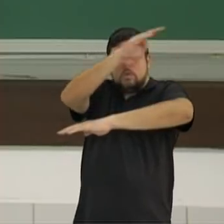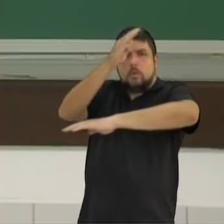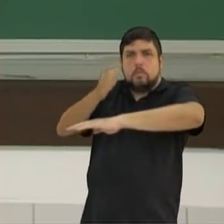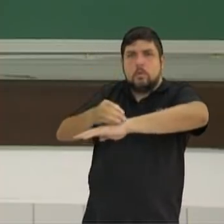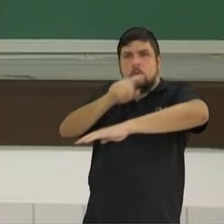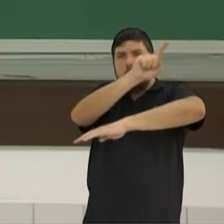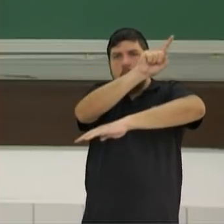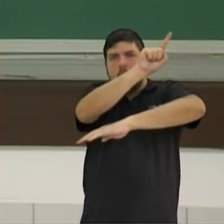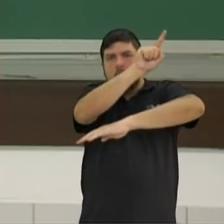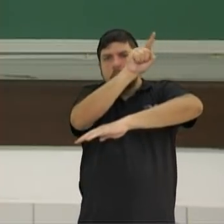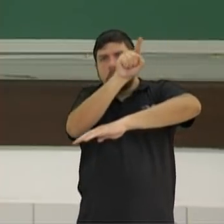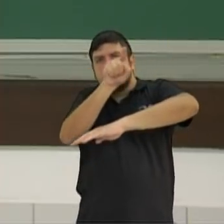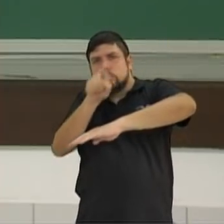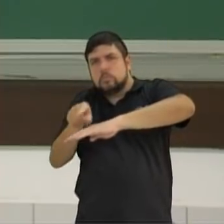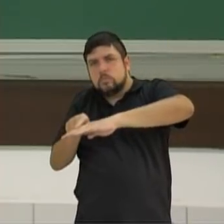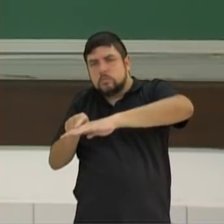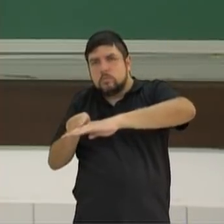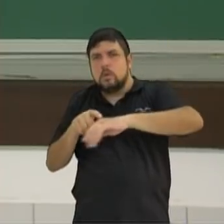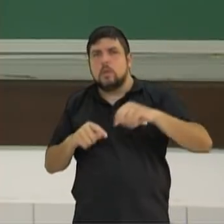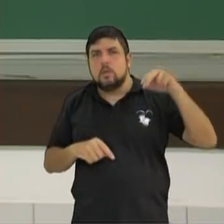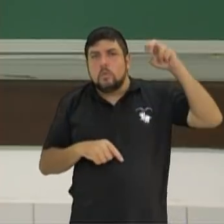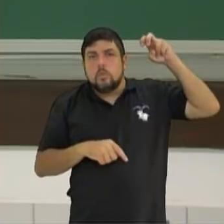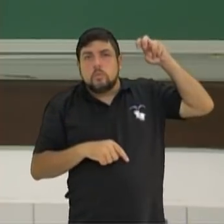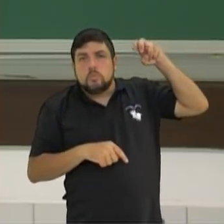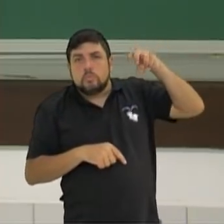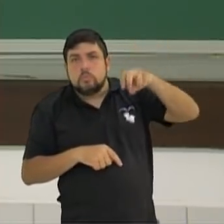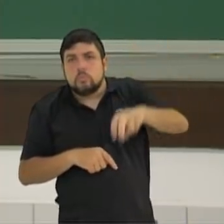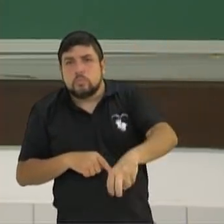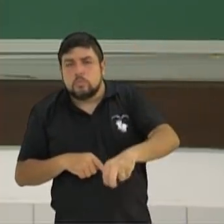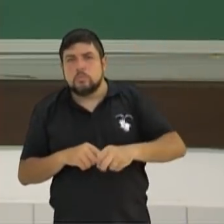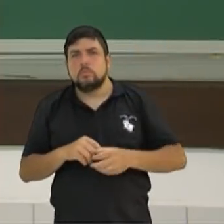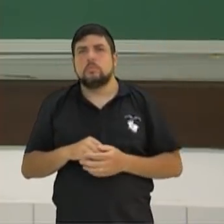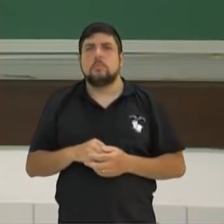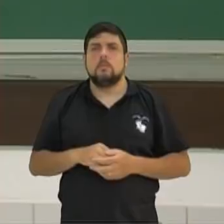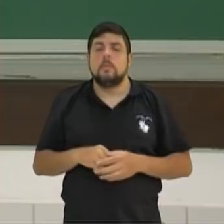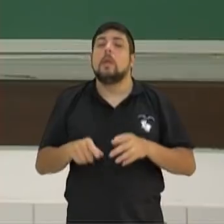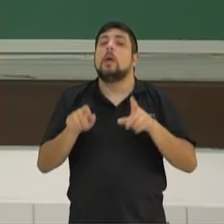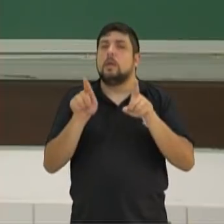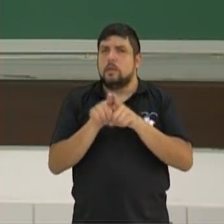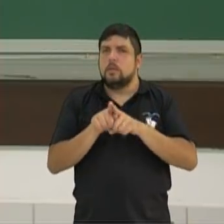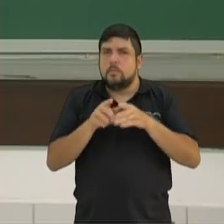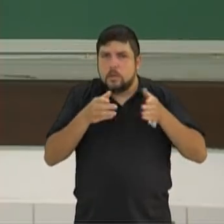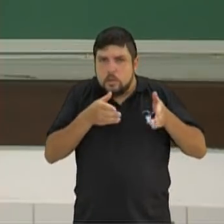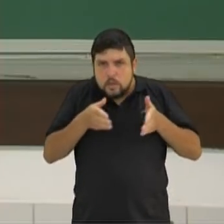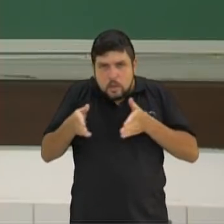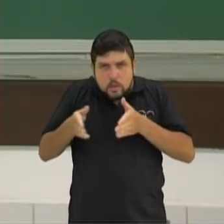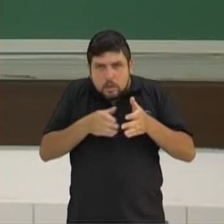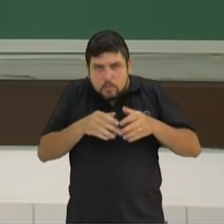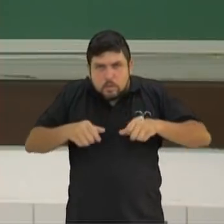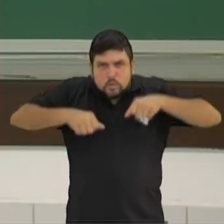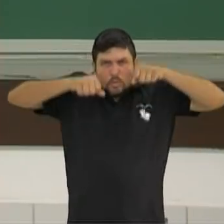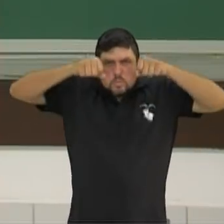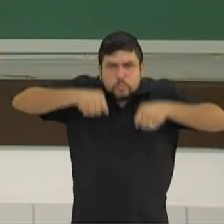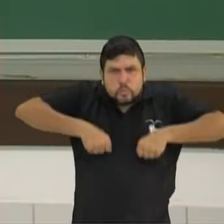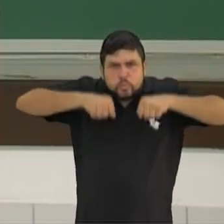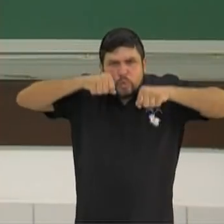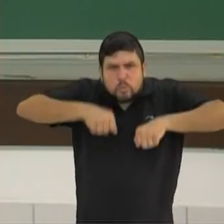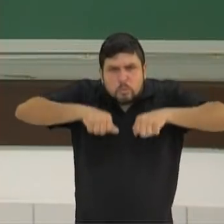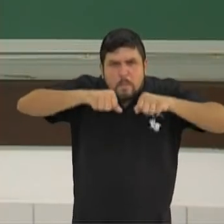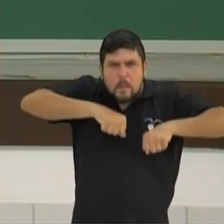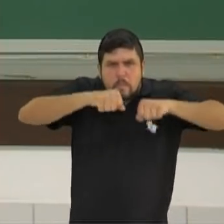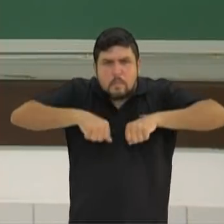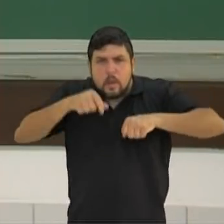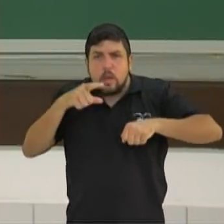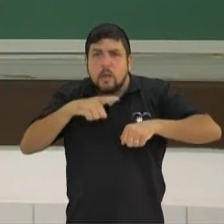é só descida. E nesse caminho também o ciclista tem que fazer o percurso